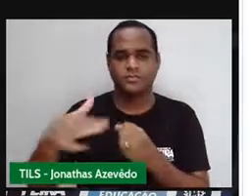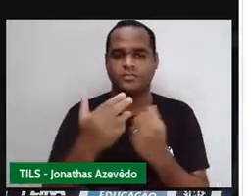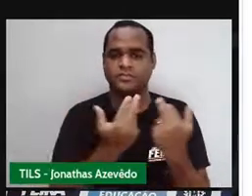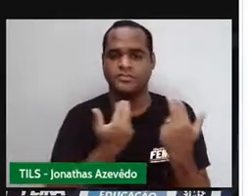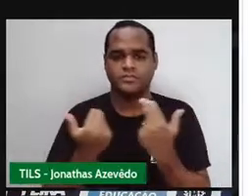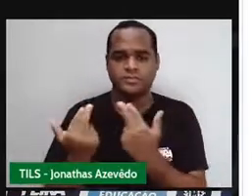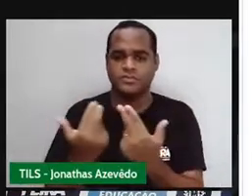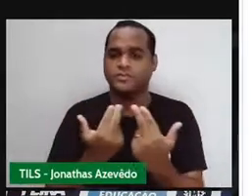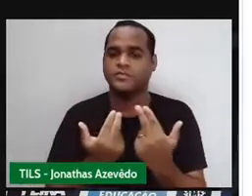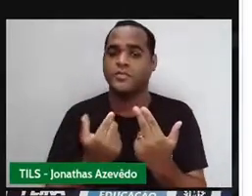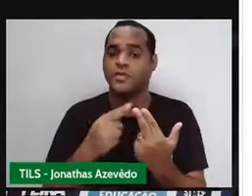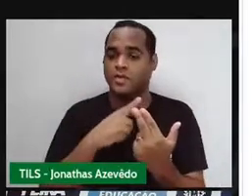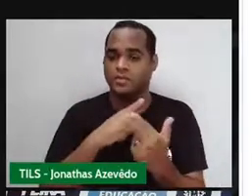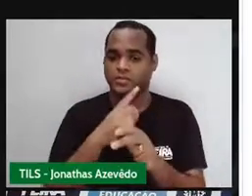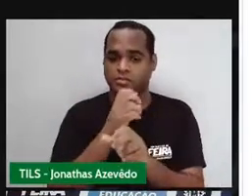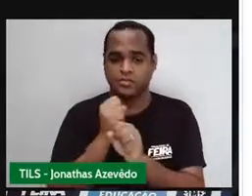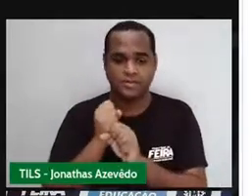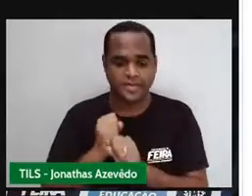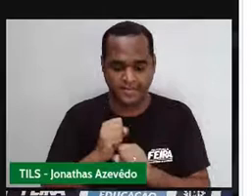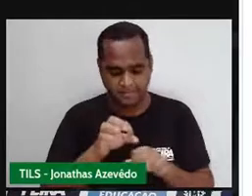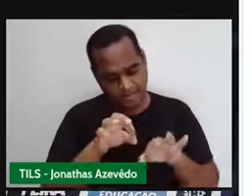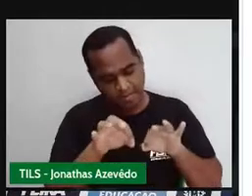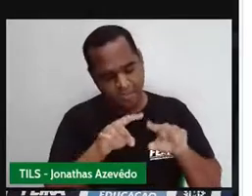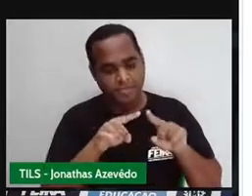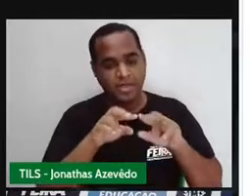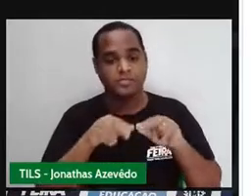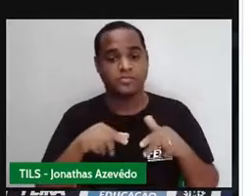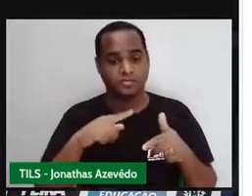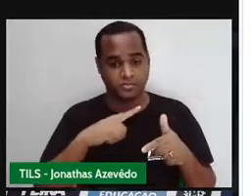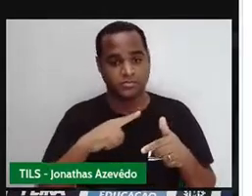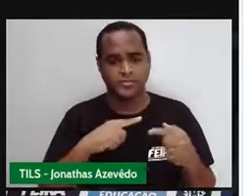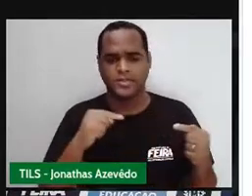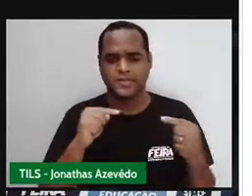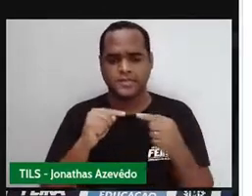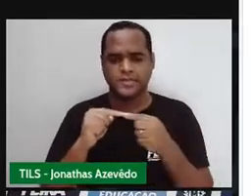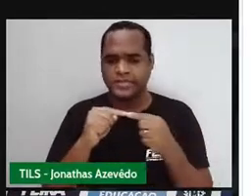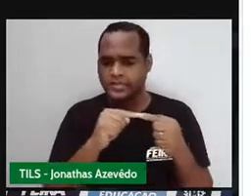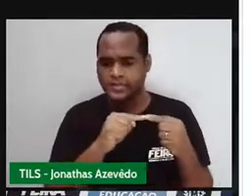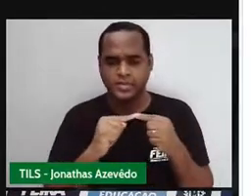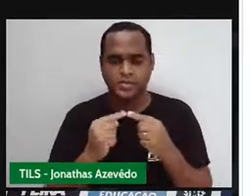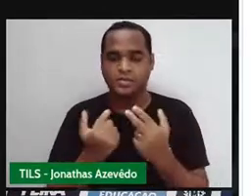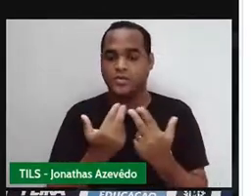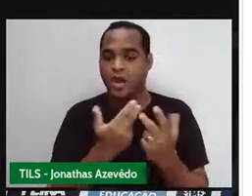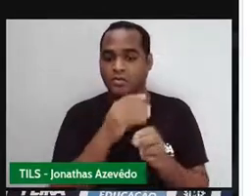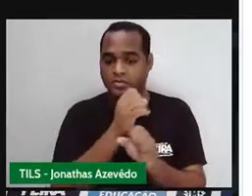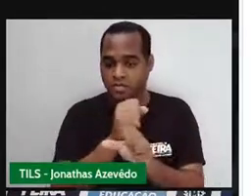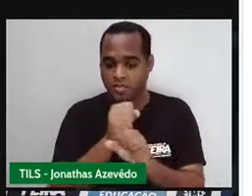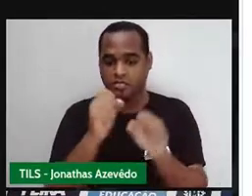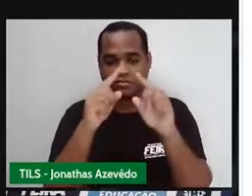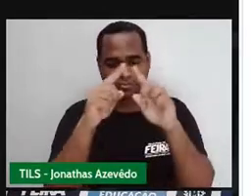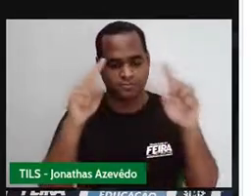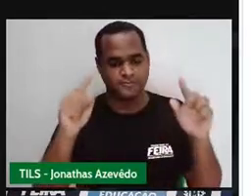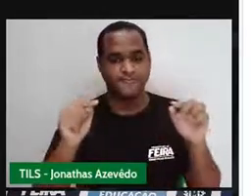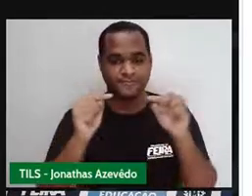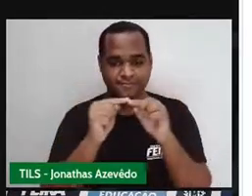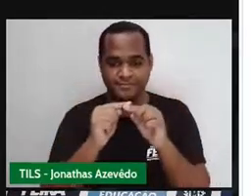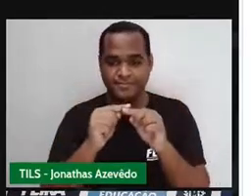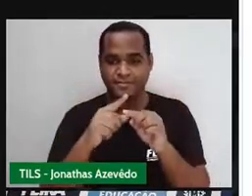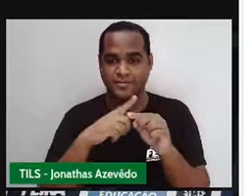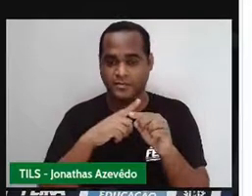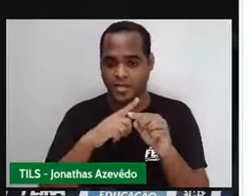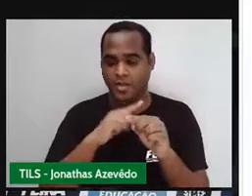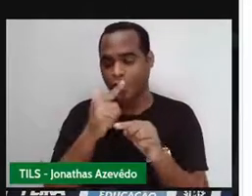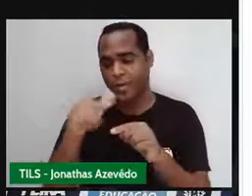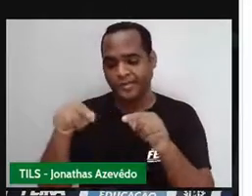já viu que a forma de calcular é a mesma forma do cálculo de área de retângulos então quarto um